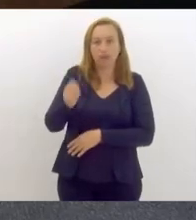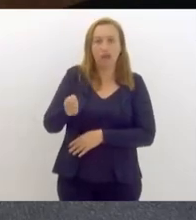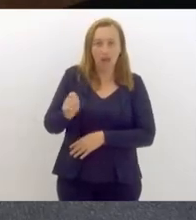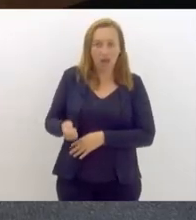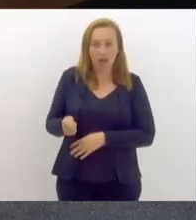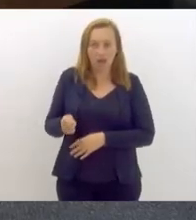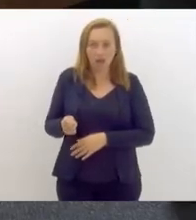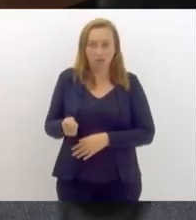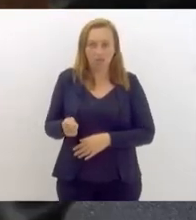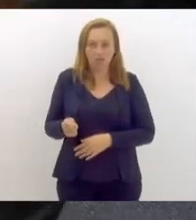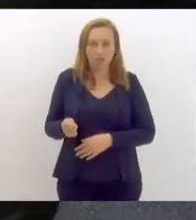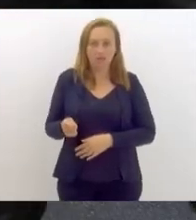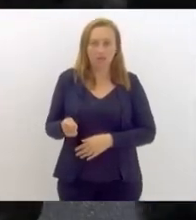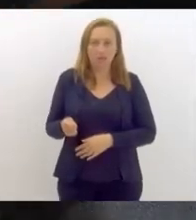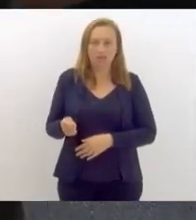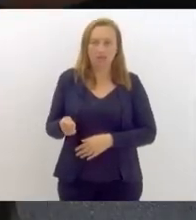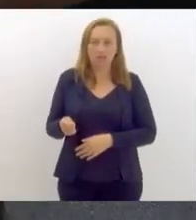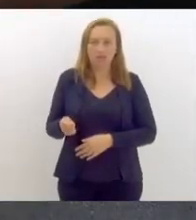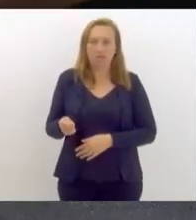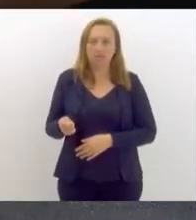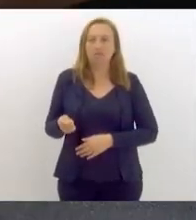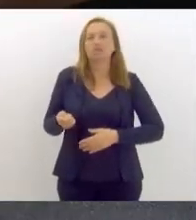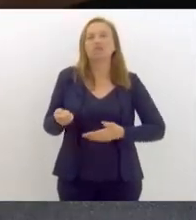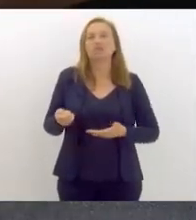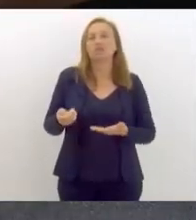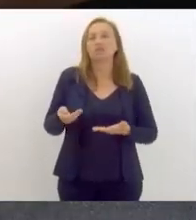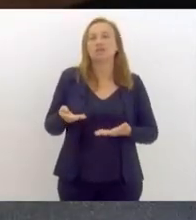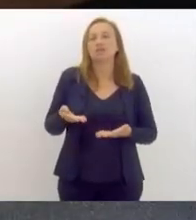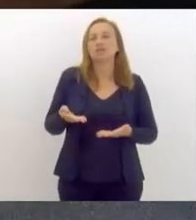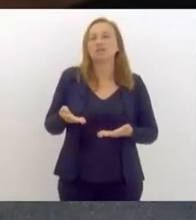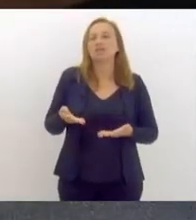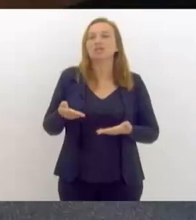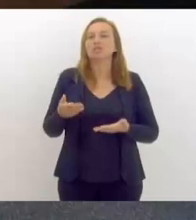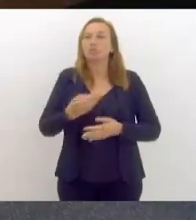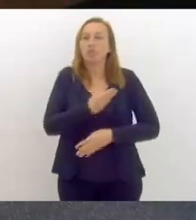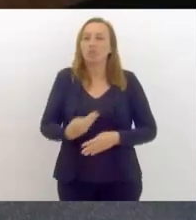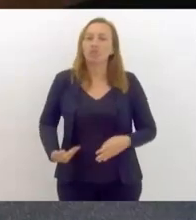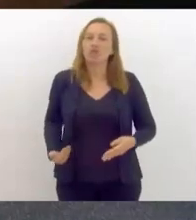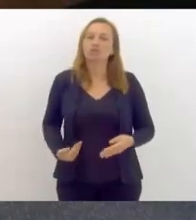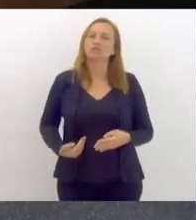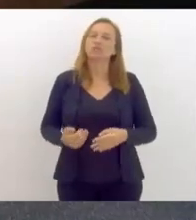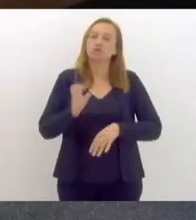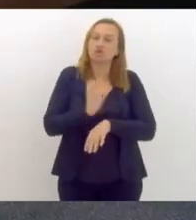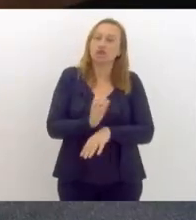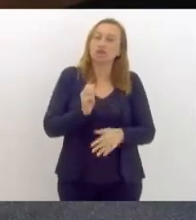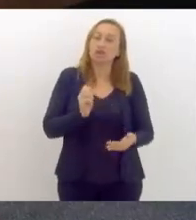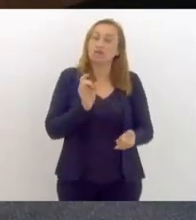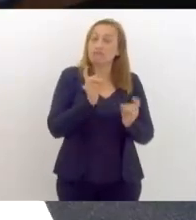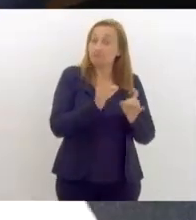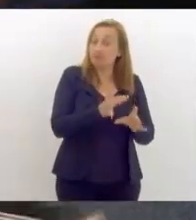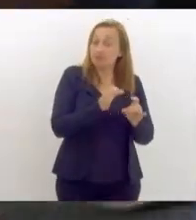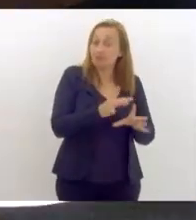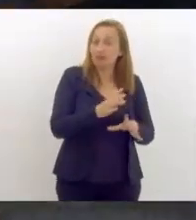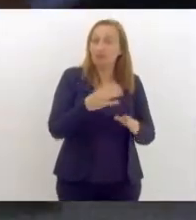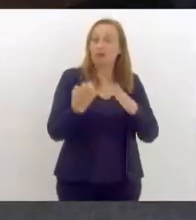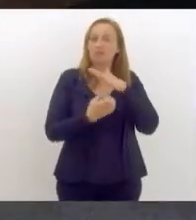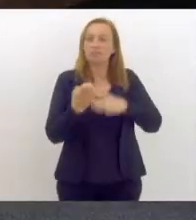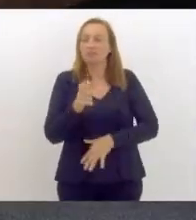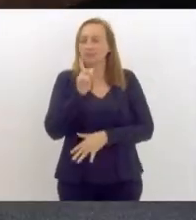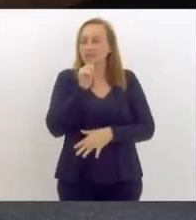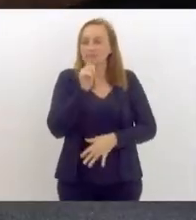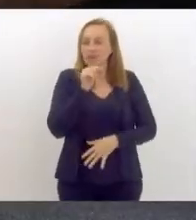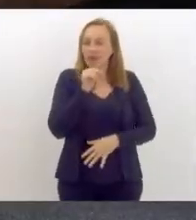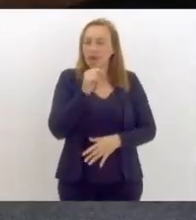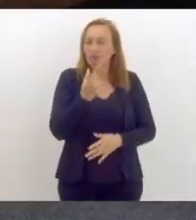molezinha nessa mamata do Governo do Estado que vendeu essa da preço de banana e hoje a população não tem água na torneira